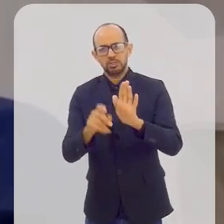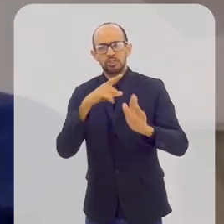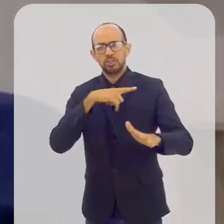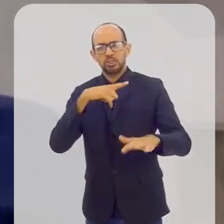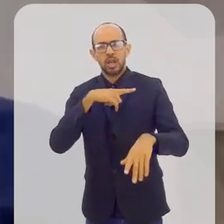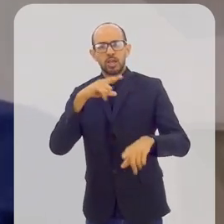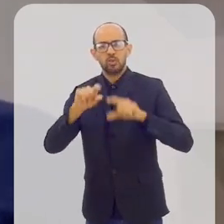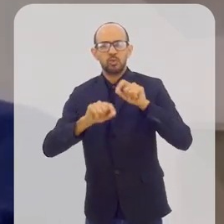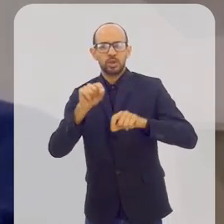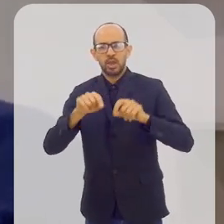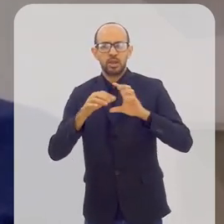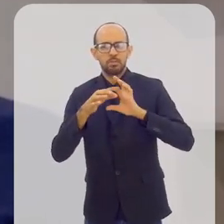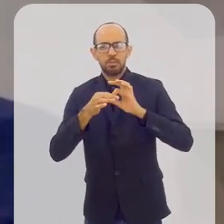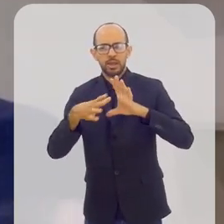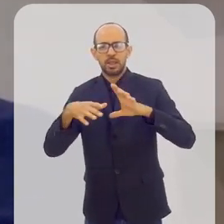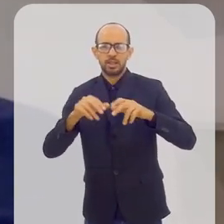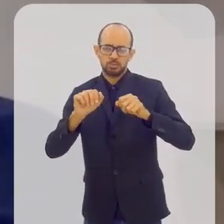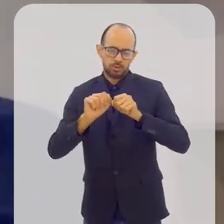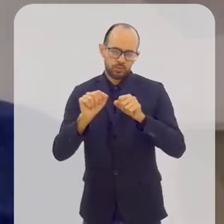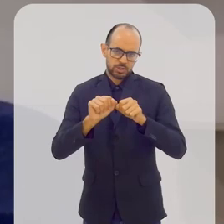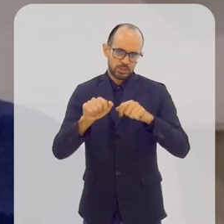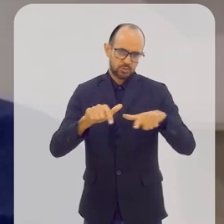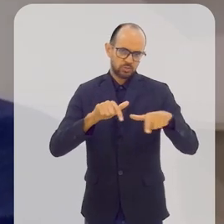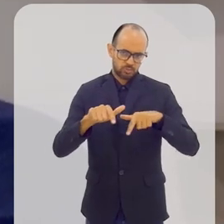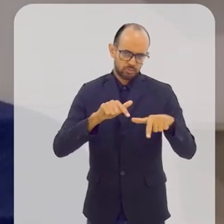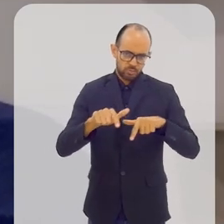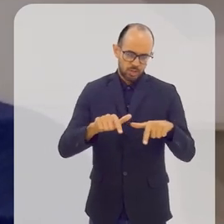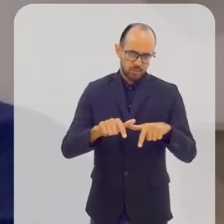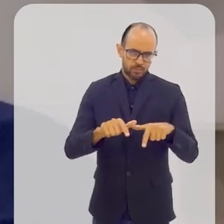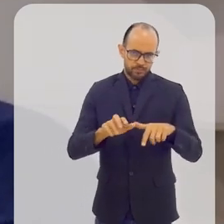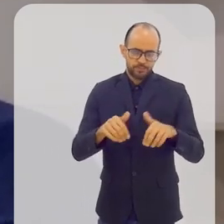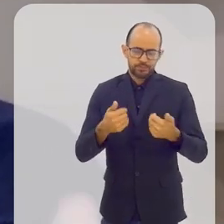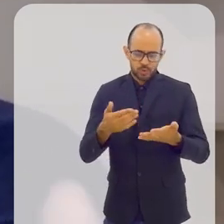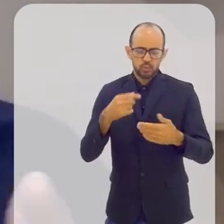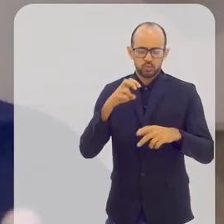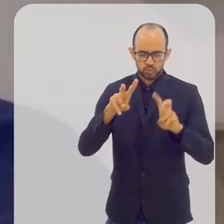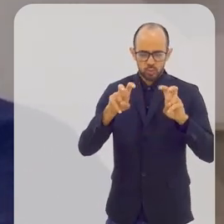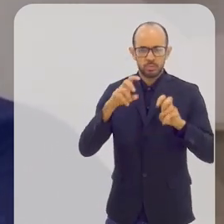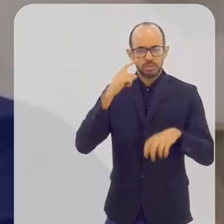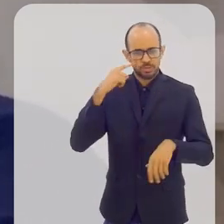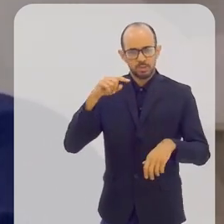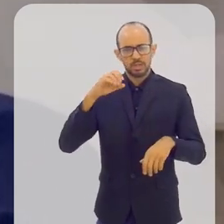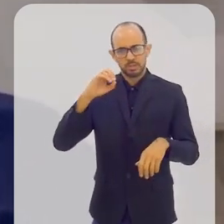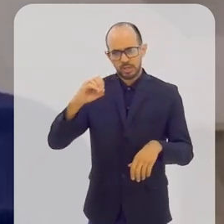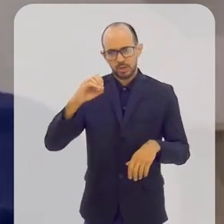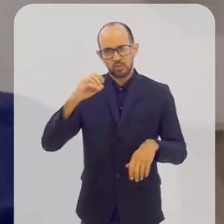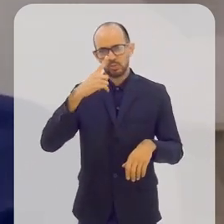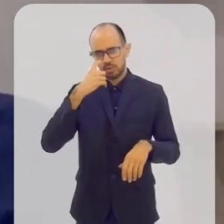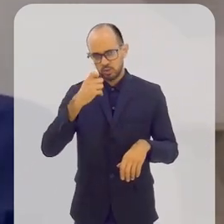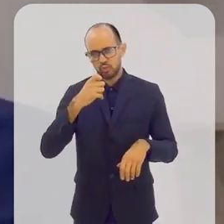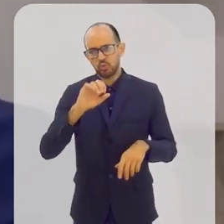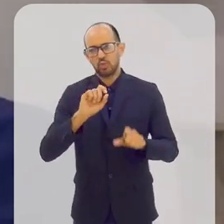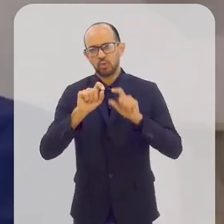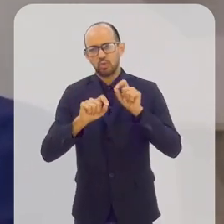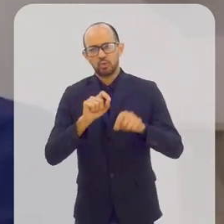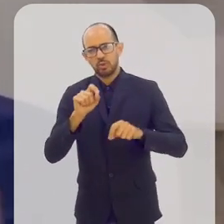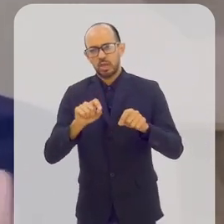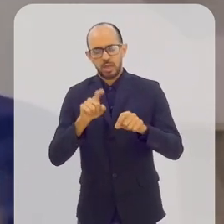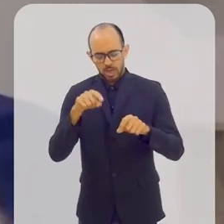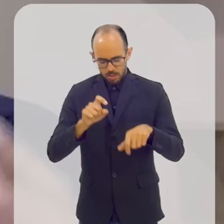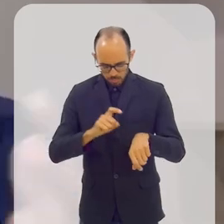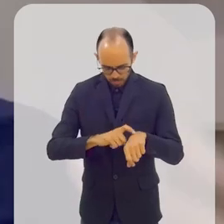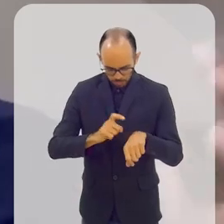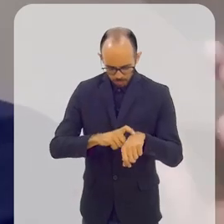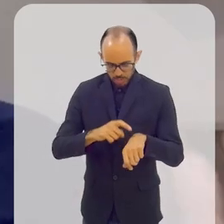autonomia para fazer as suas atividades. Né? Então, em relação à Semana Lixo Zero, a Semana Lixo Zero, como o Sabatini falou, é